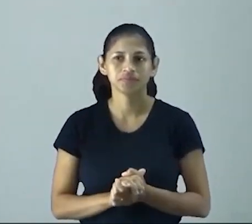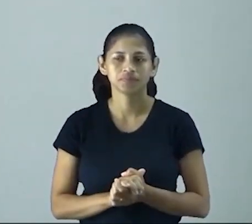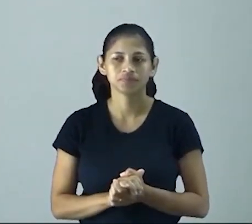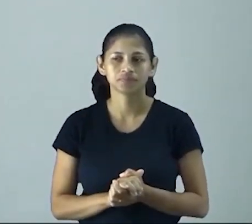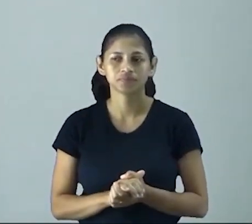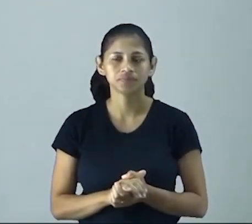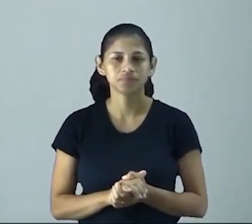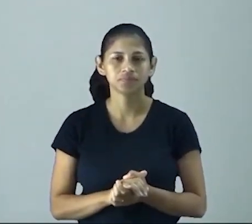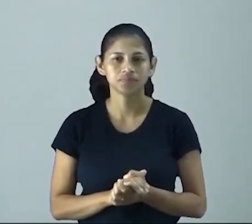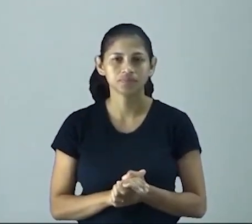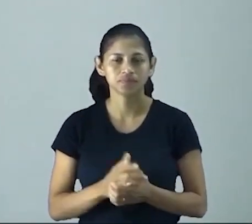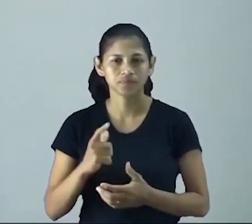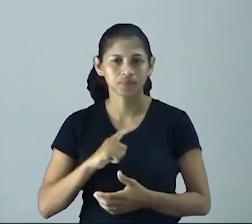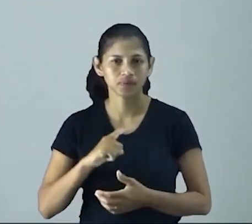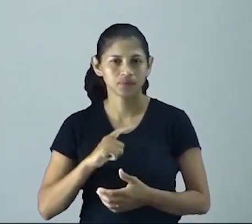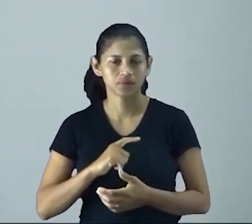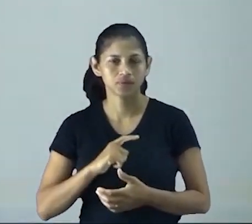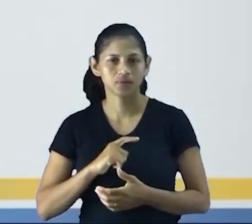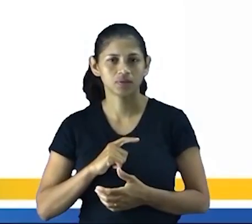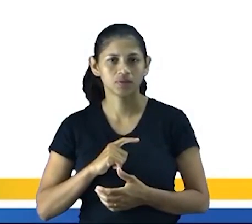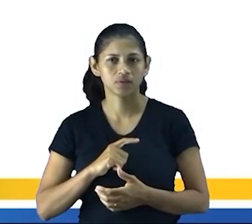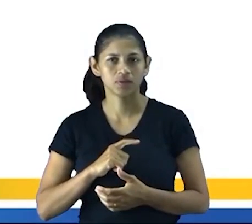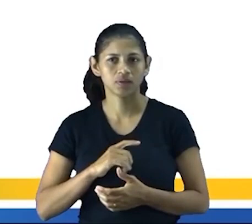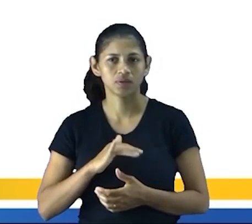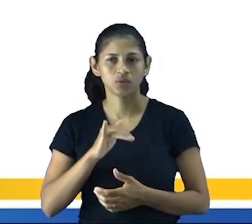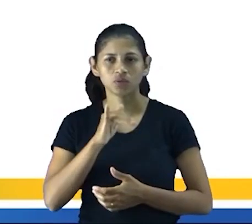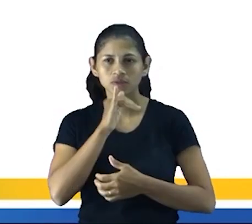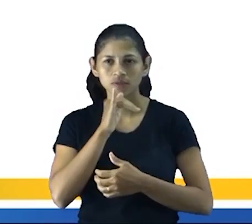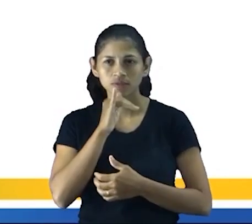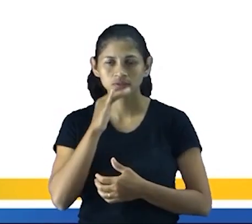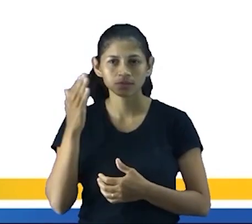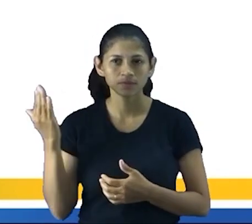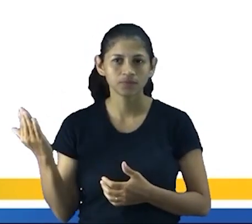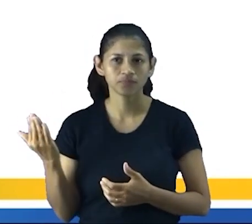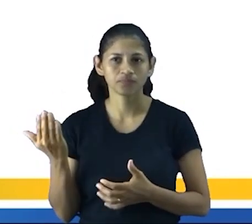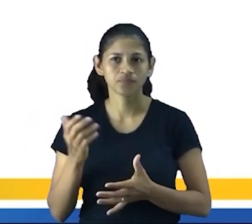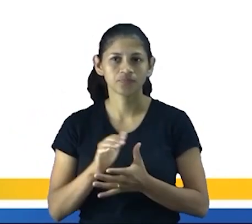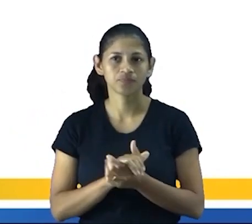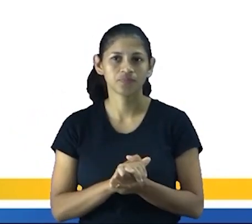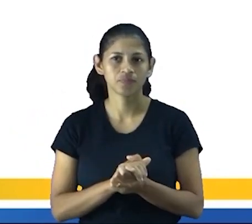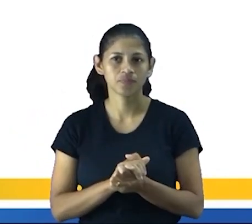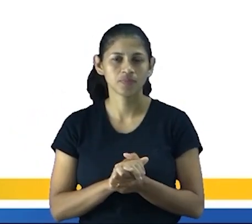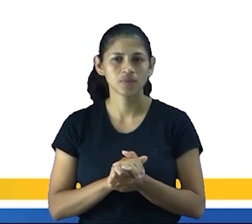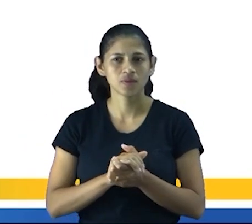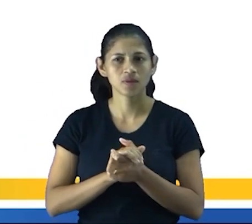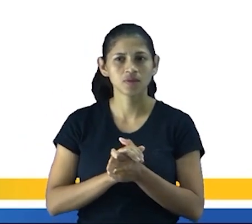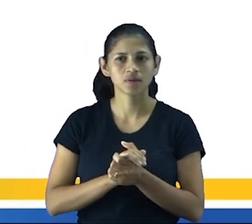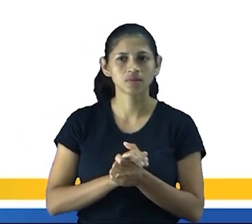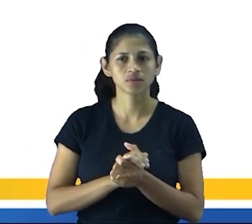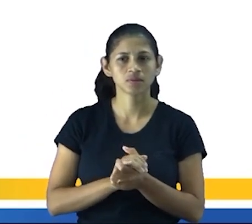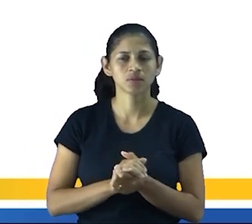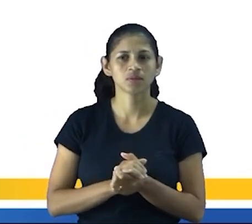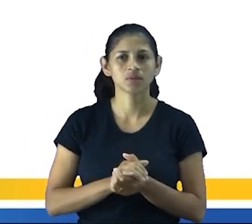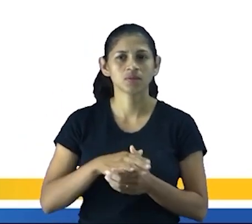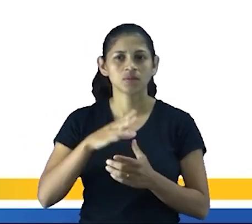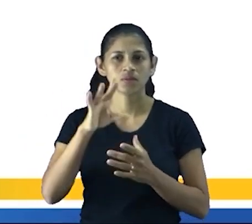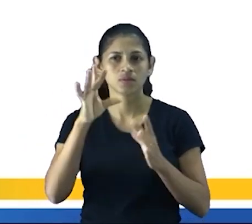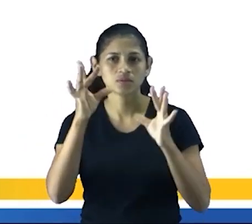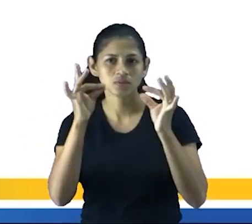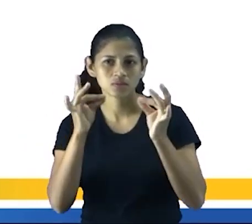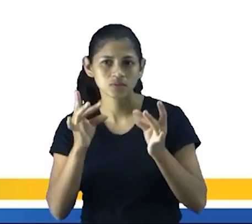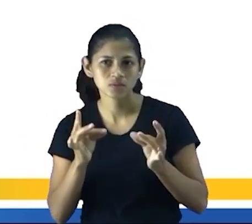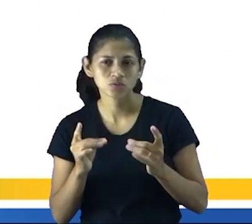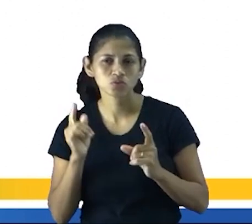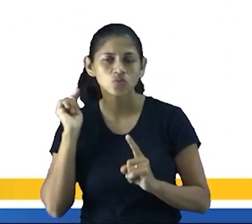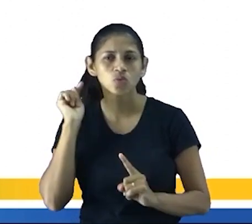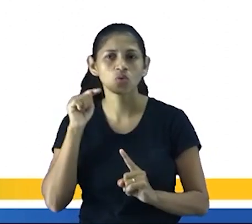temos aqui uns exemplos, né? Vamos observar. Na descrição objetiva, por exemplo, a Basílica de